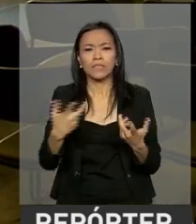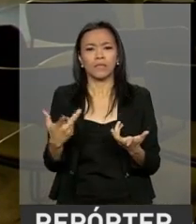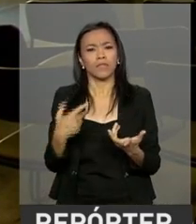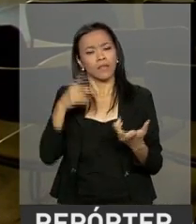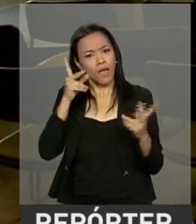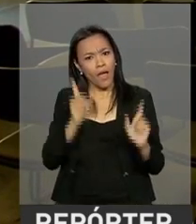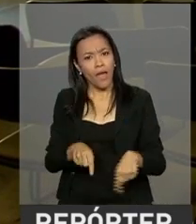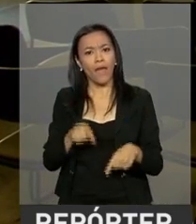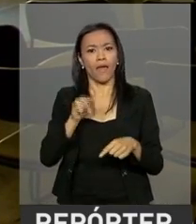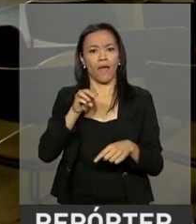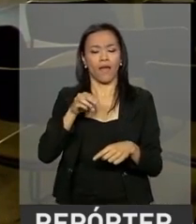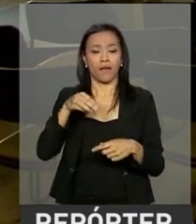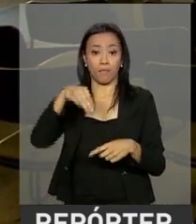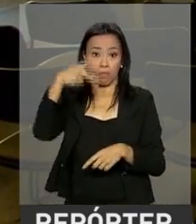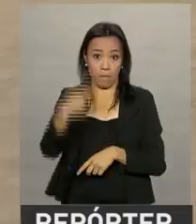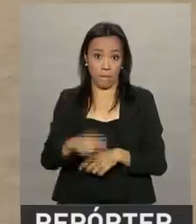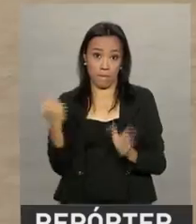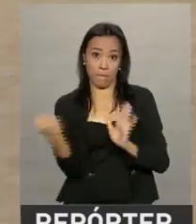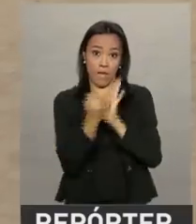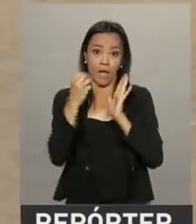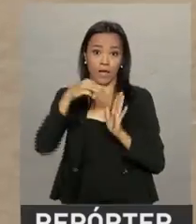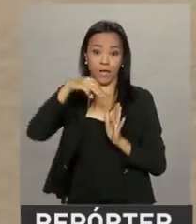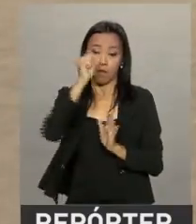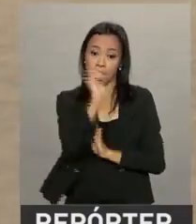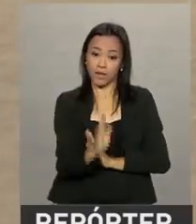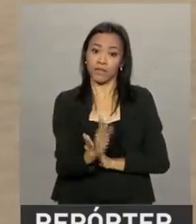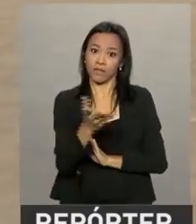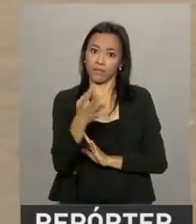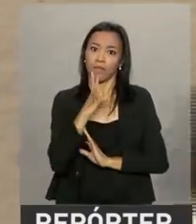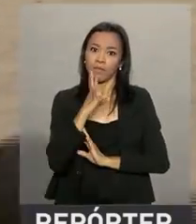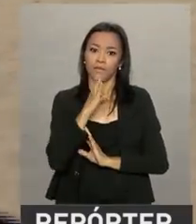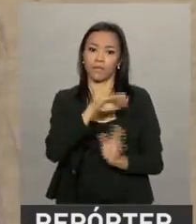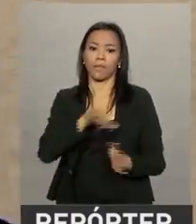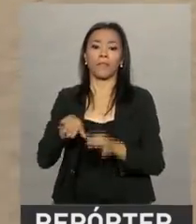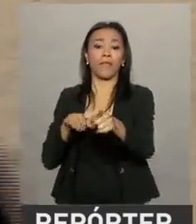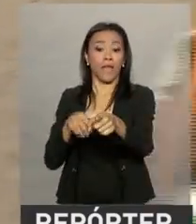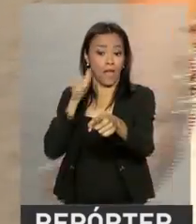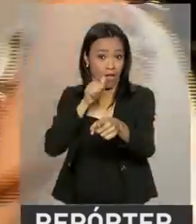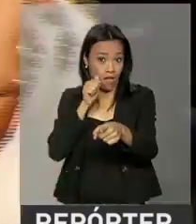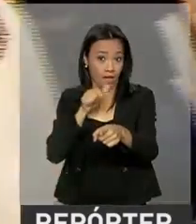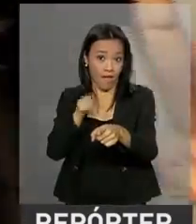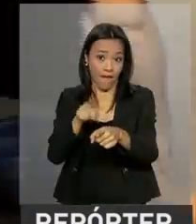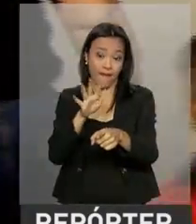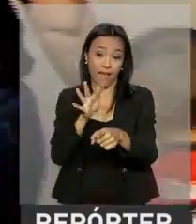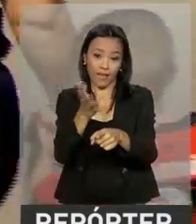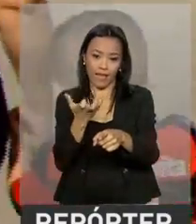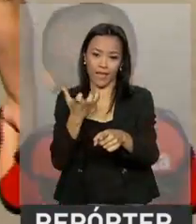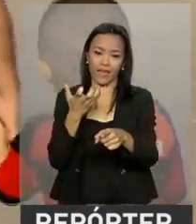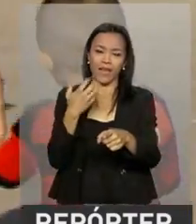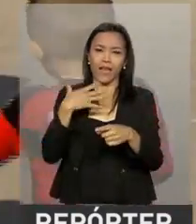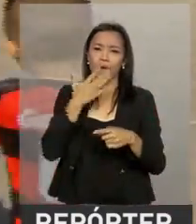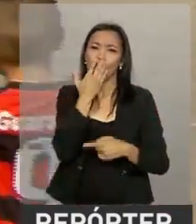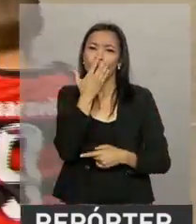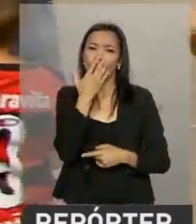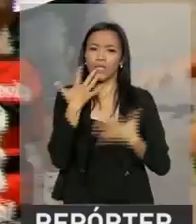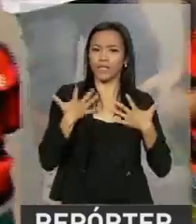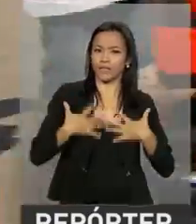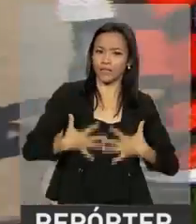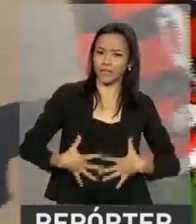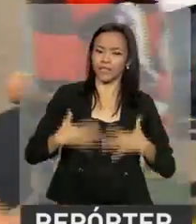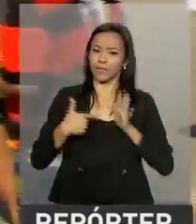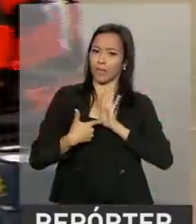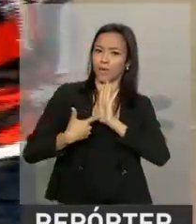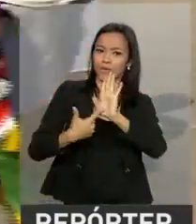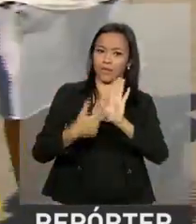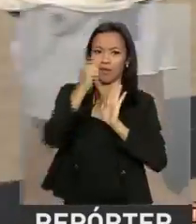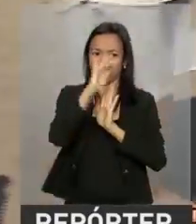marca Brasil ajuda a todos e a cada um. Fernanda só quer mesmo mais motivos para tirar a roupa colorida do armário e mostrar o